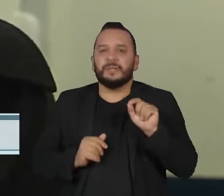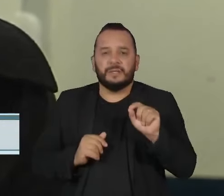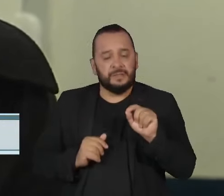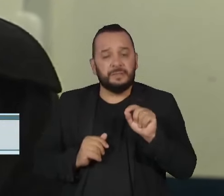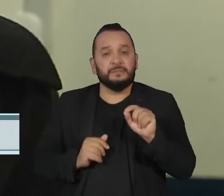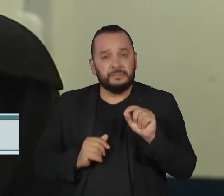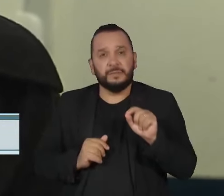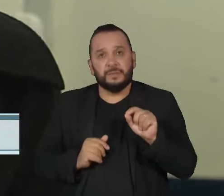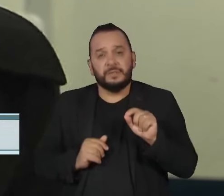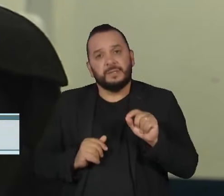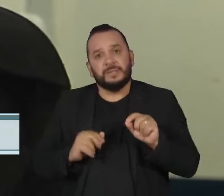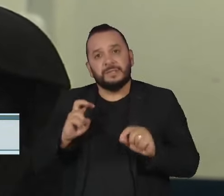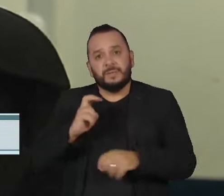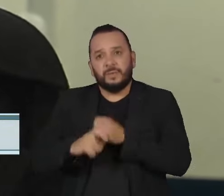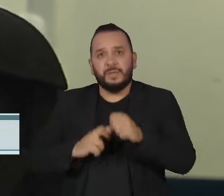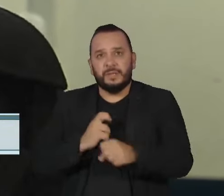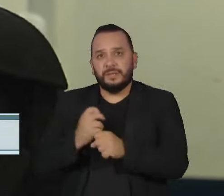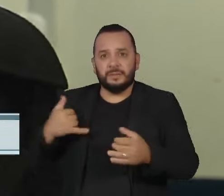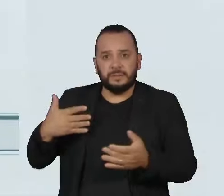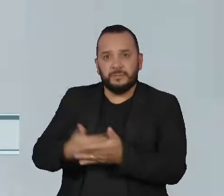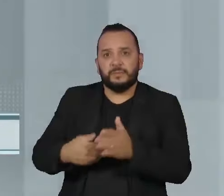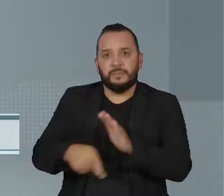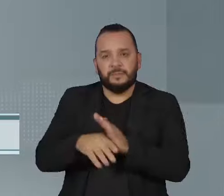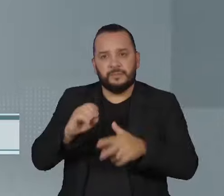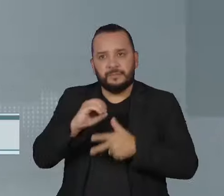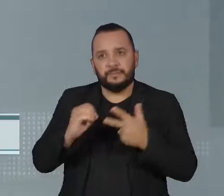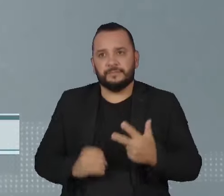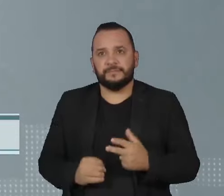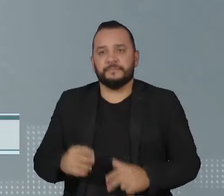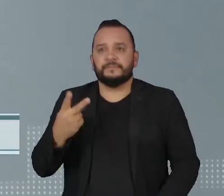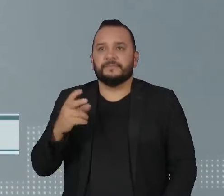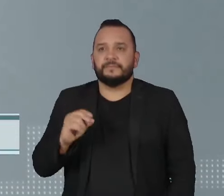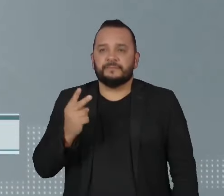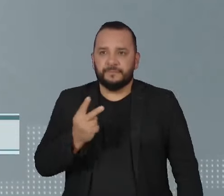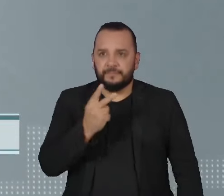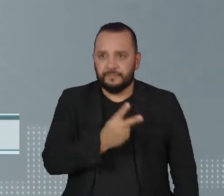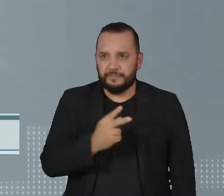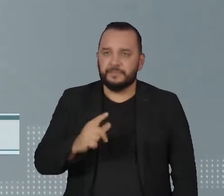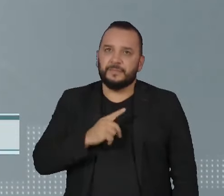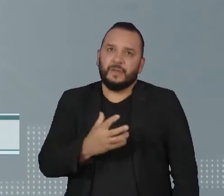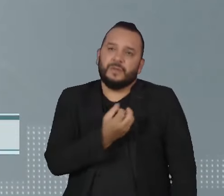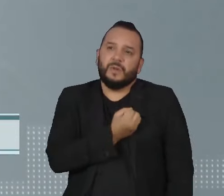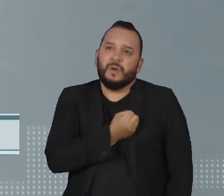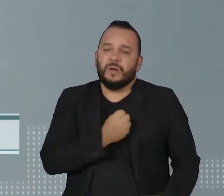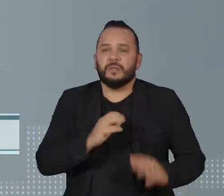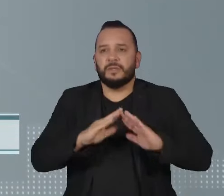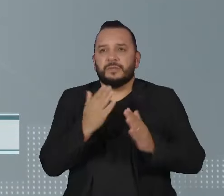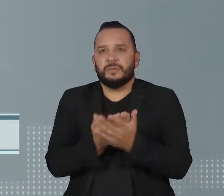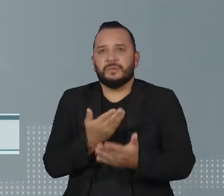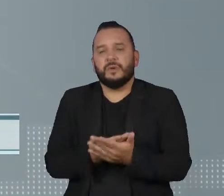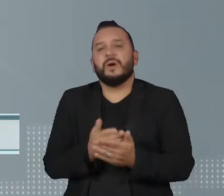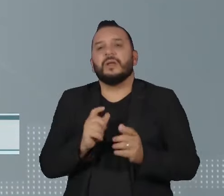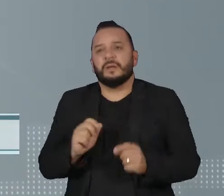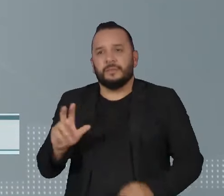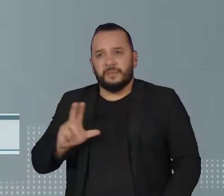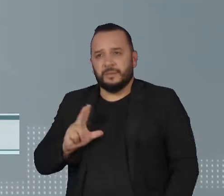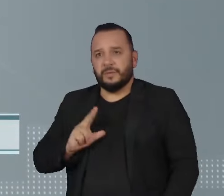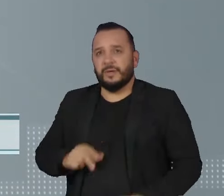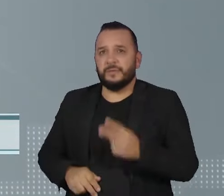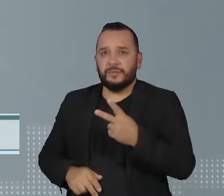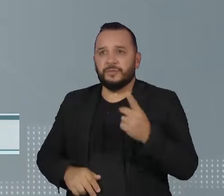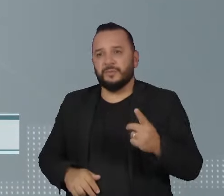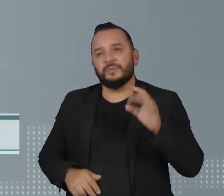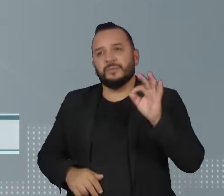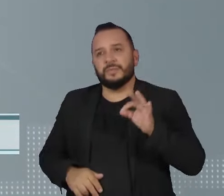de dados dos últimos 5 anos do Enem. Em 2022, a média de notas das escolas privadas foi